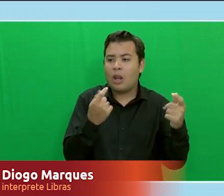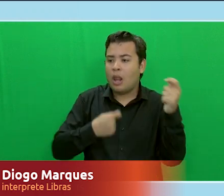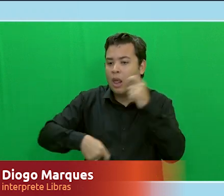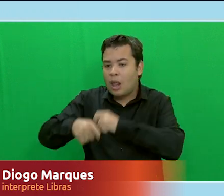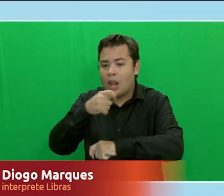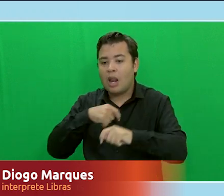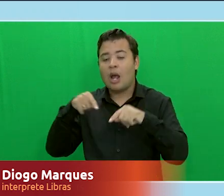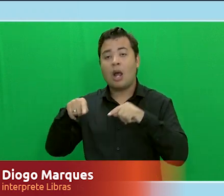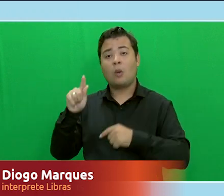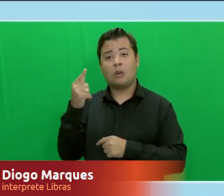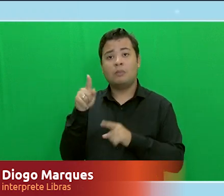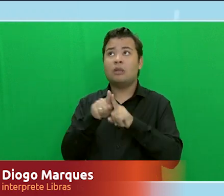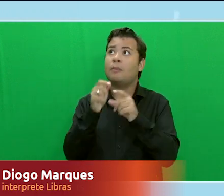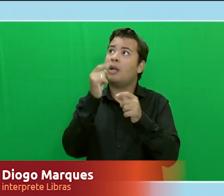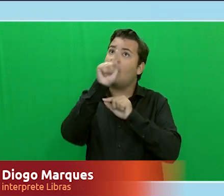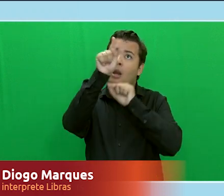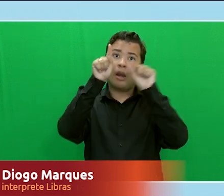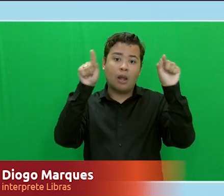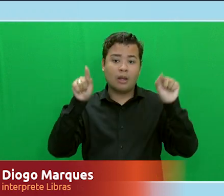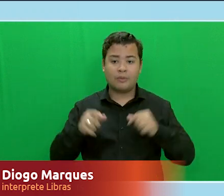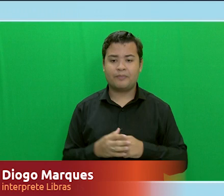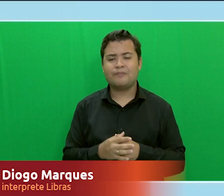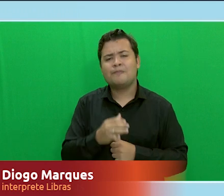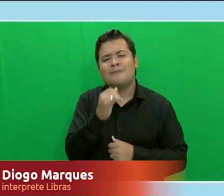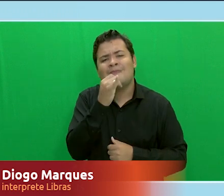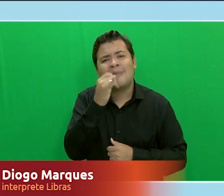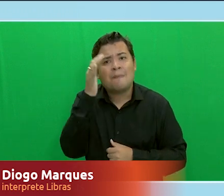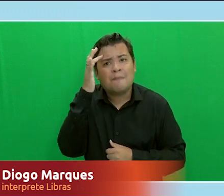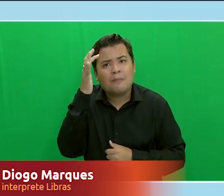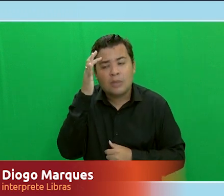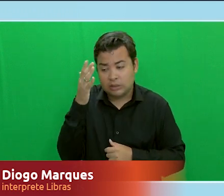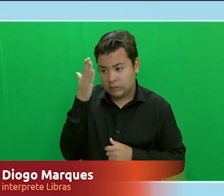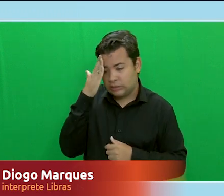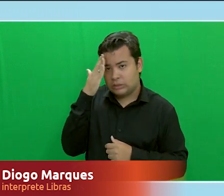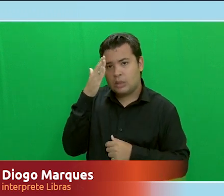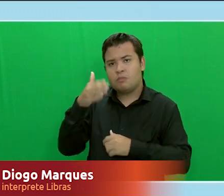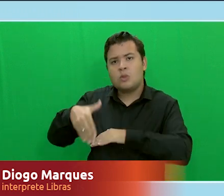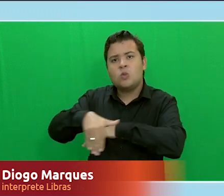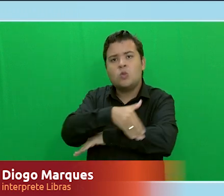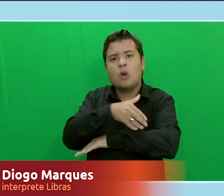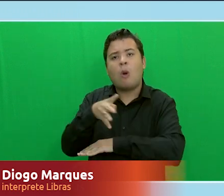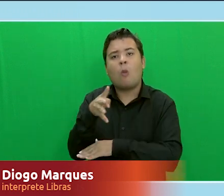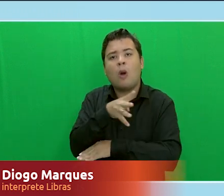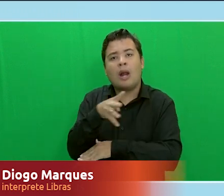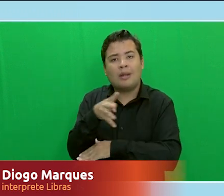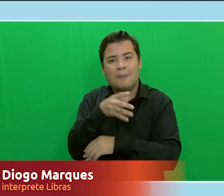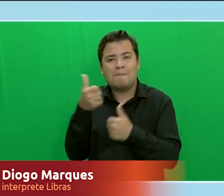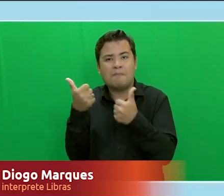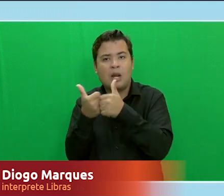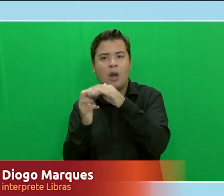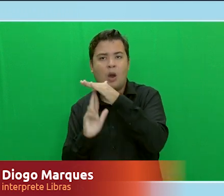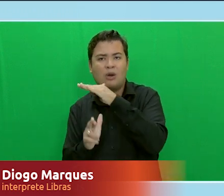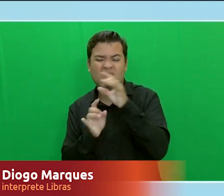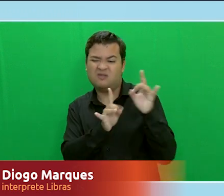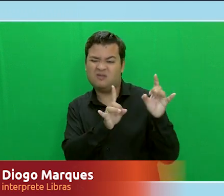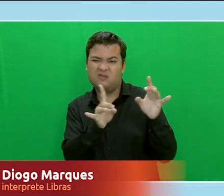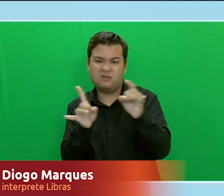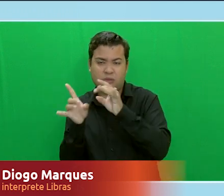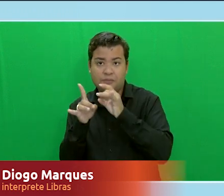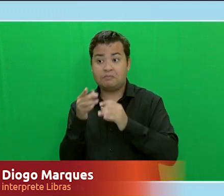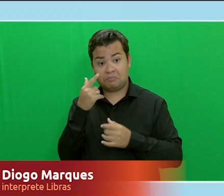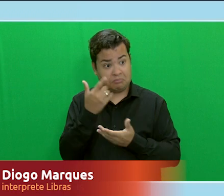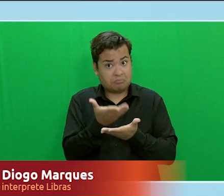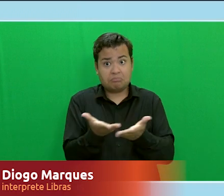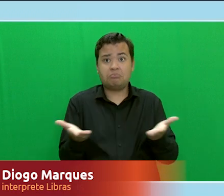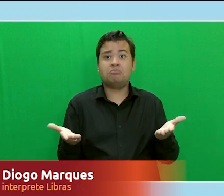região, fazer comércio, é só pegar o papel da 44, né? Então, assim, isso faz com que aqui